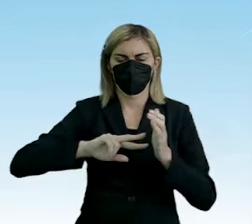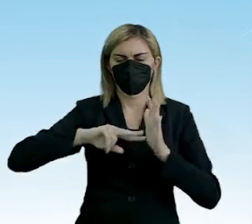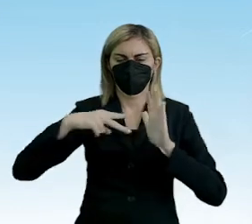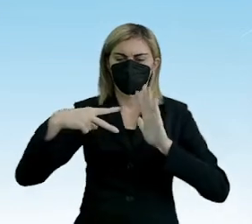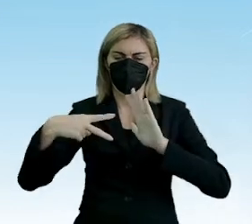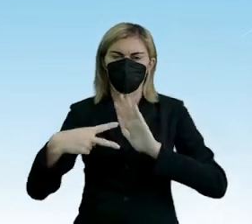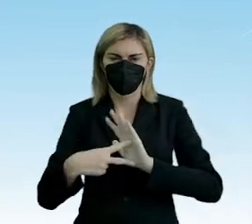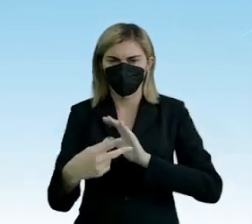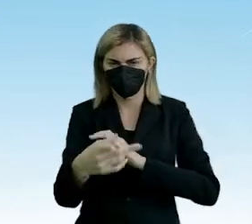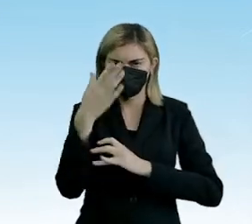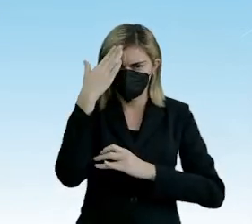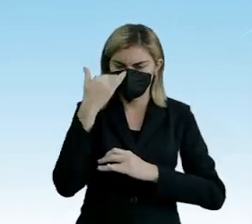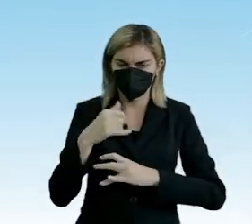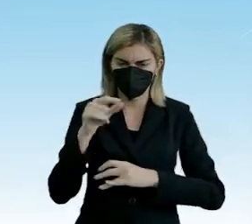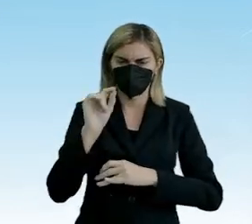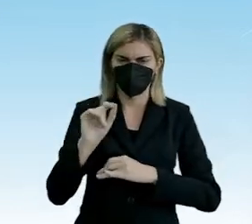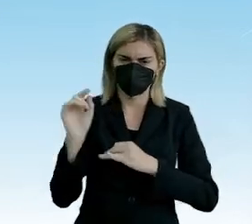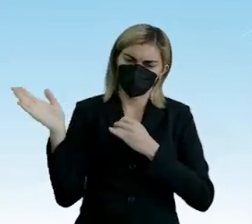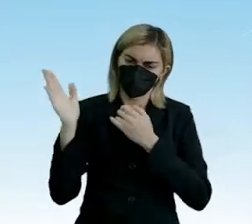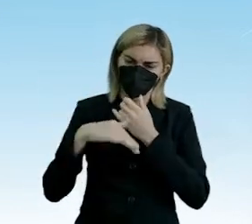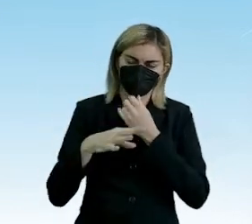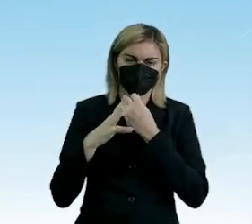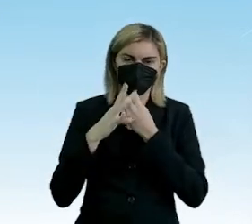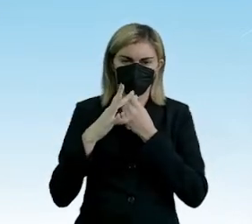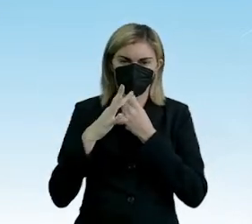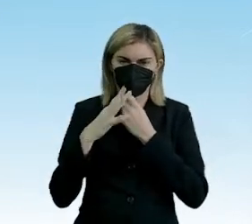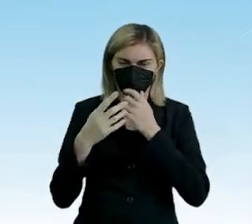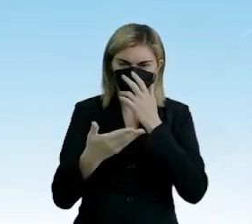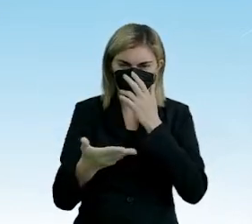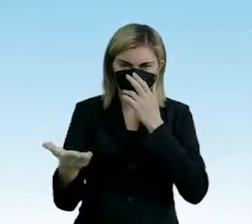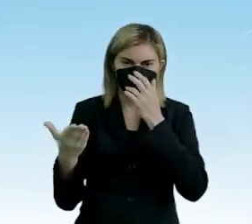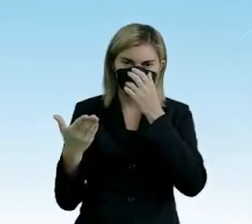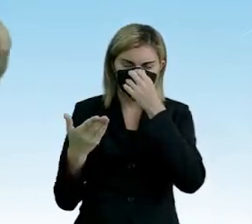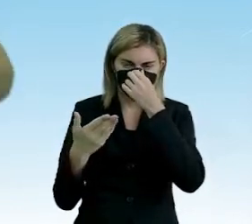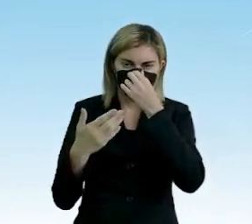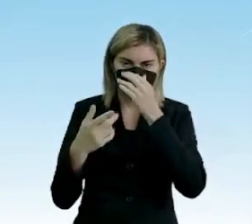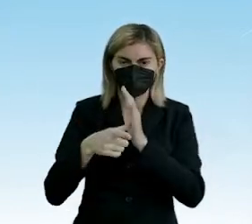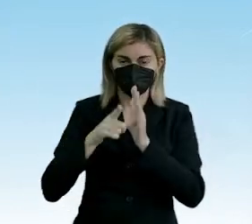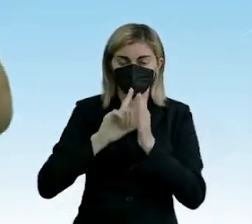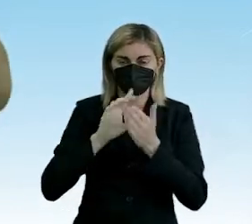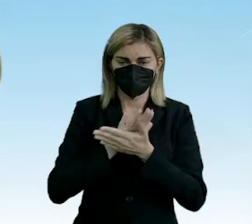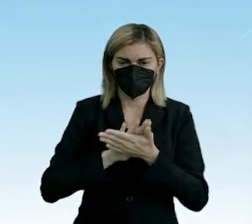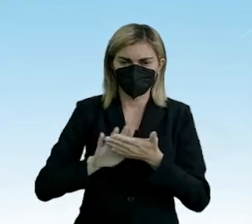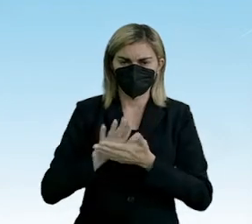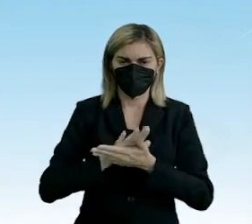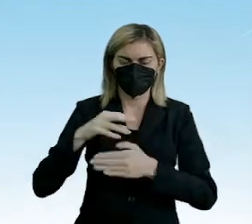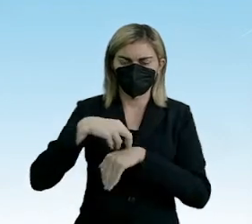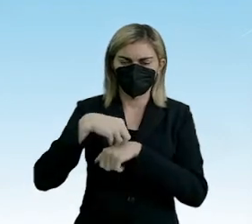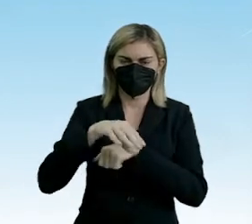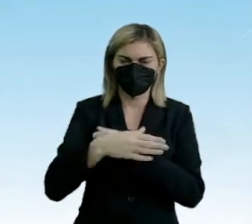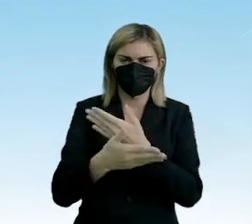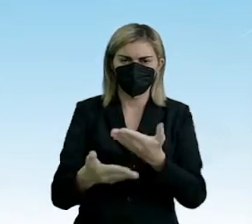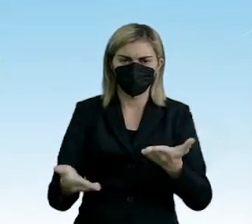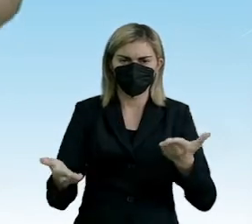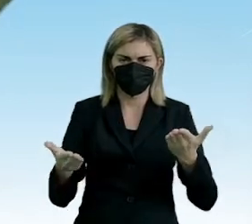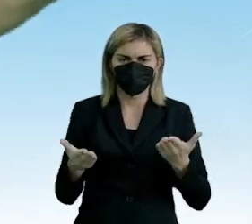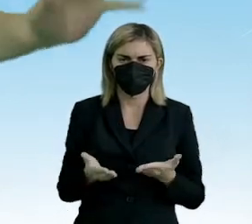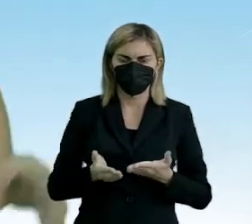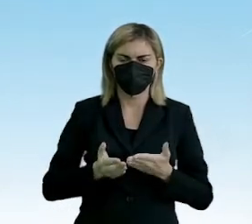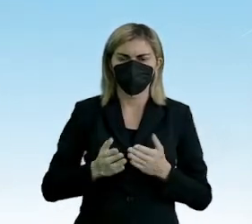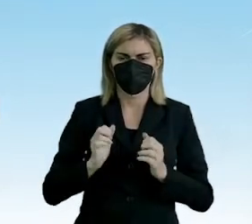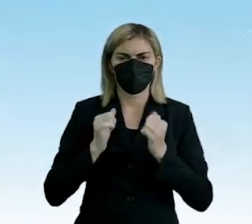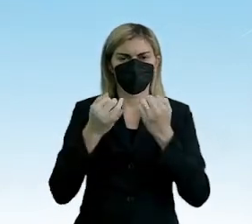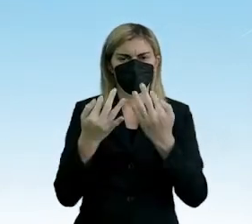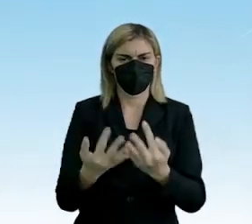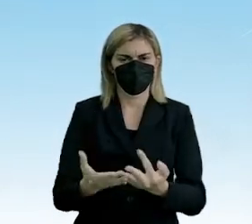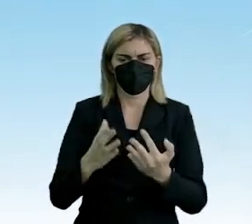sentido. Você sabe o que é isso? Vamos conhecer. Então, é isso aí. Antes de mais nada, trago para vocês a